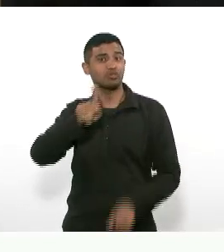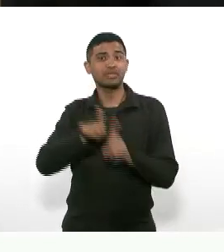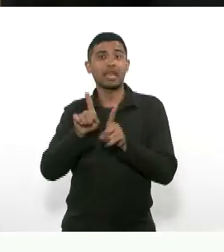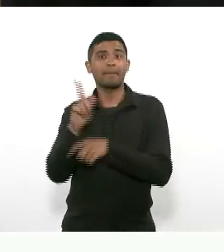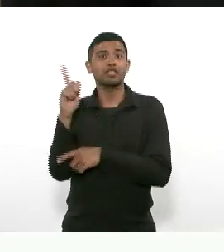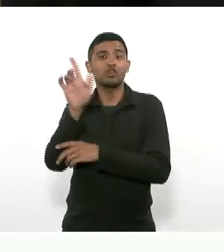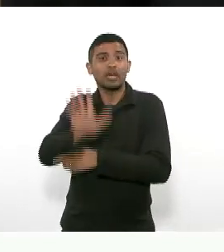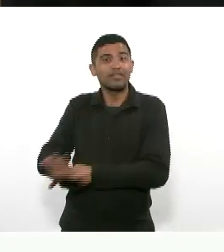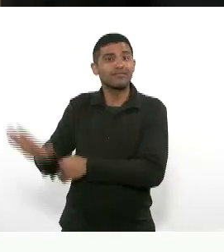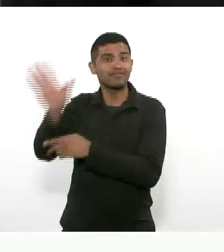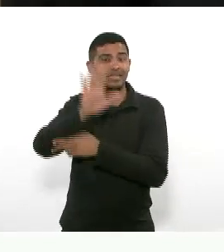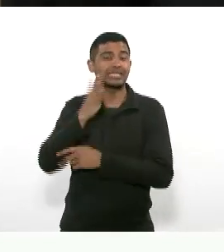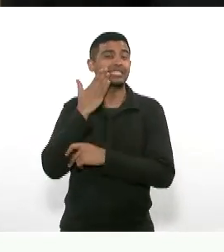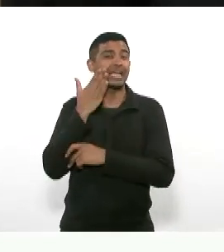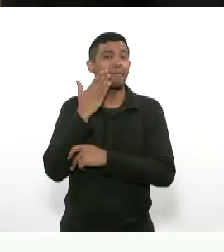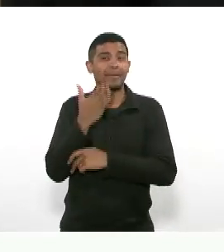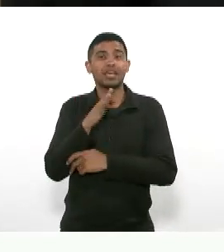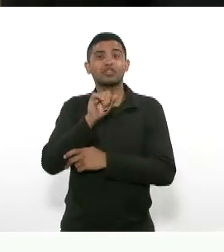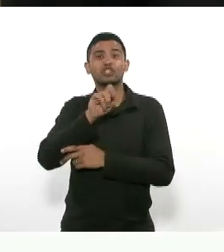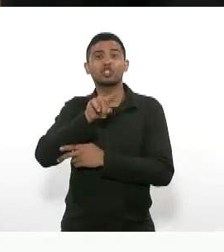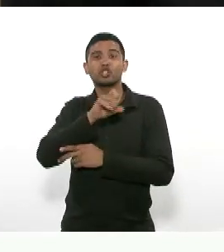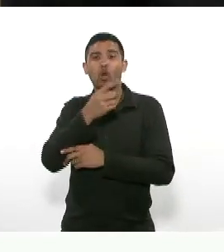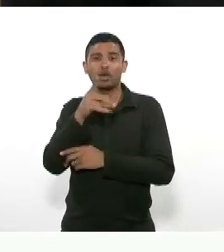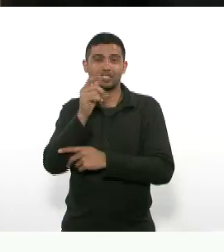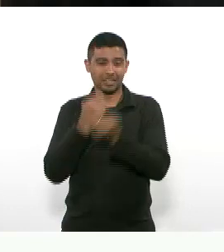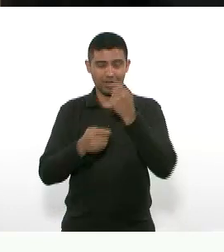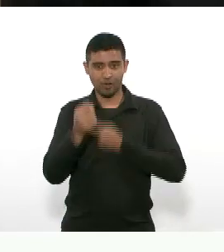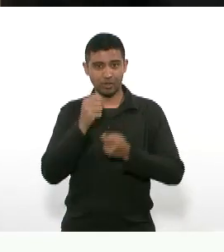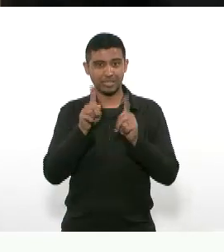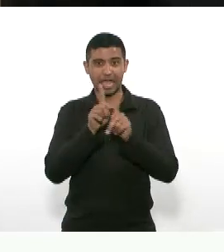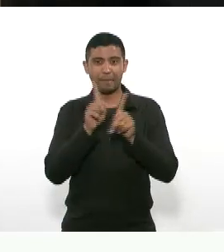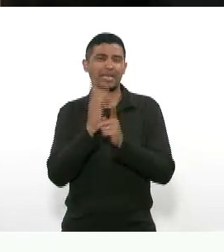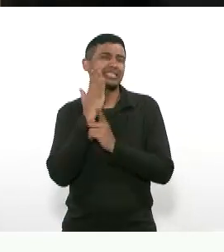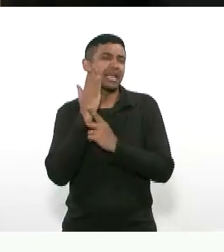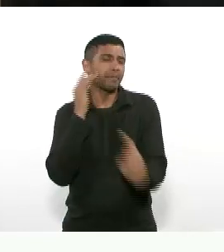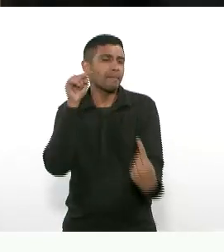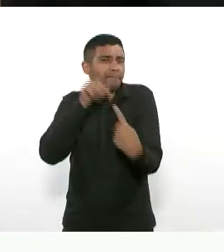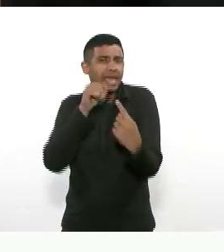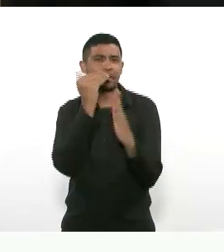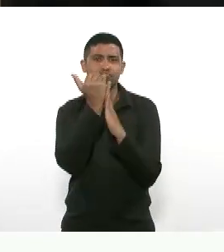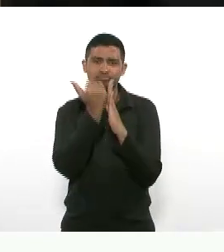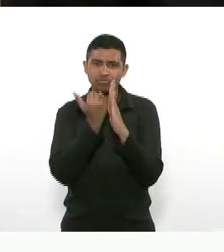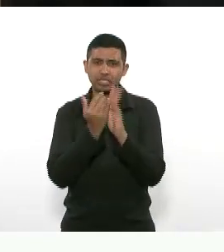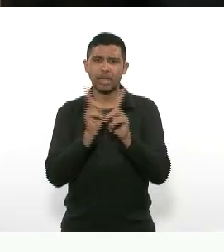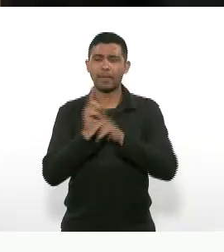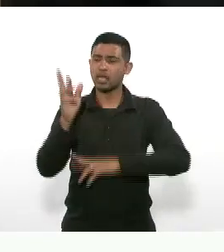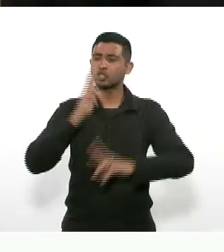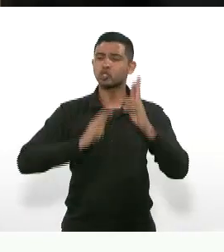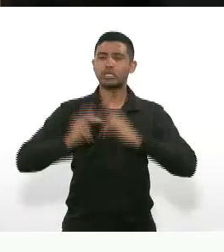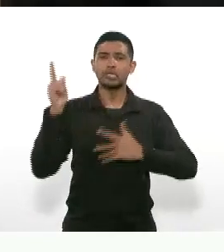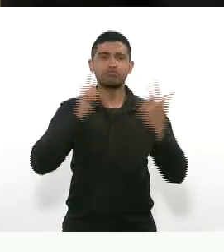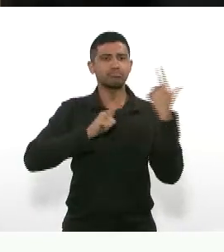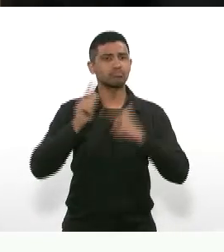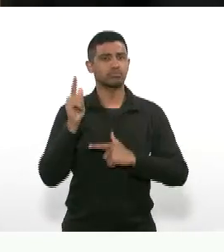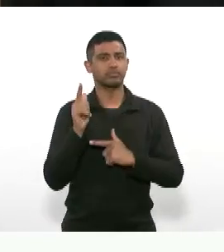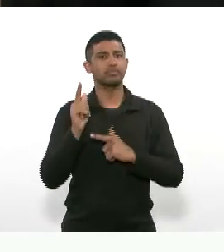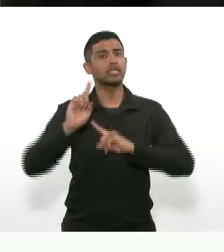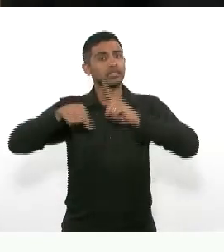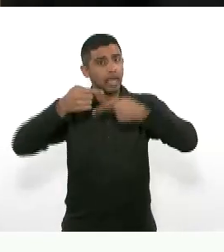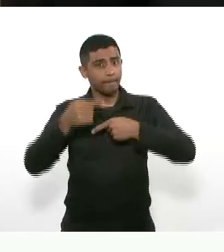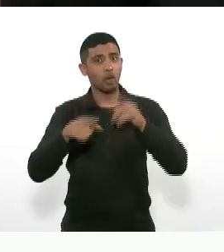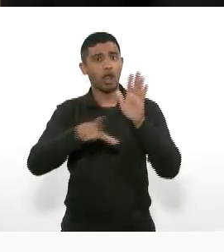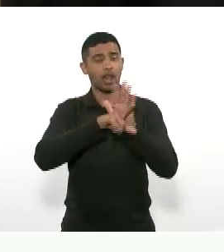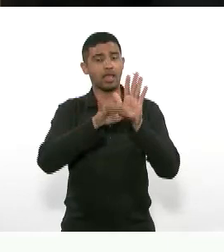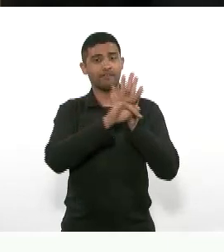e socioeconômicos dos entes federados, bem como o estabelecimento de metas e resultados a serem alcançados. Após a edição da Lei